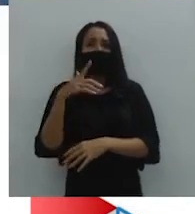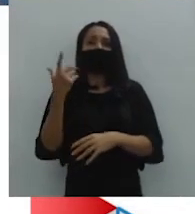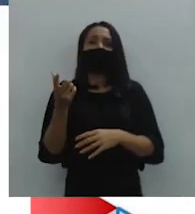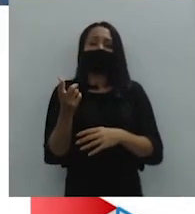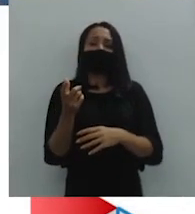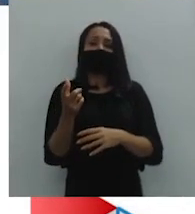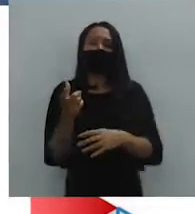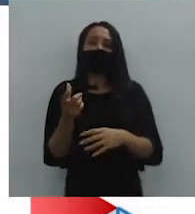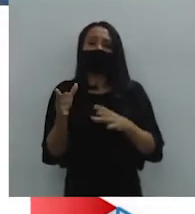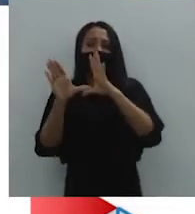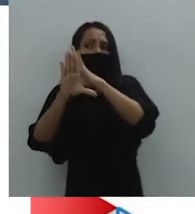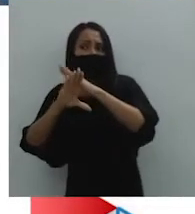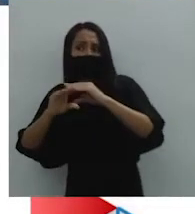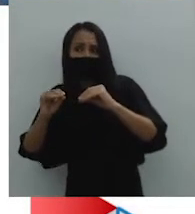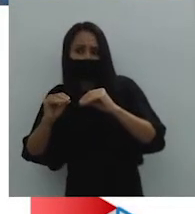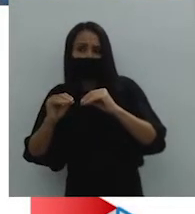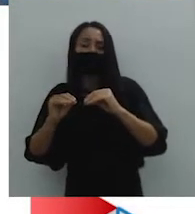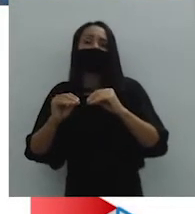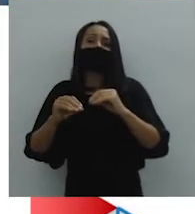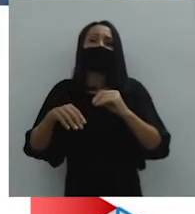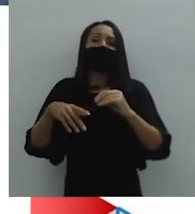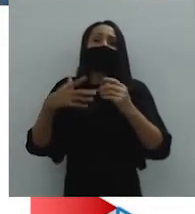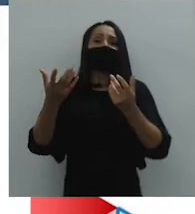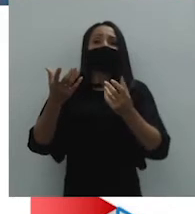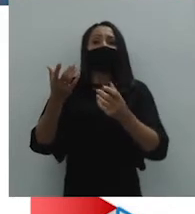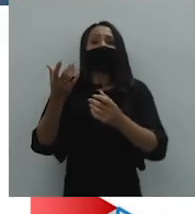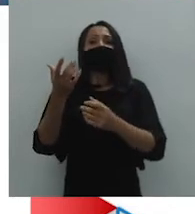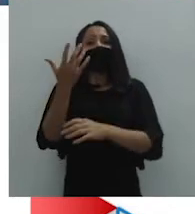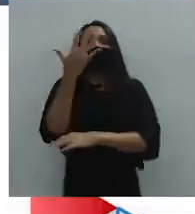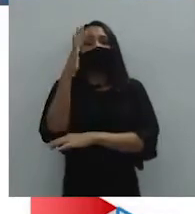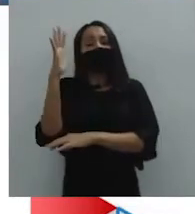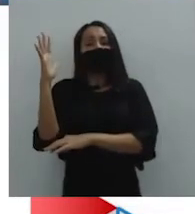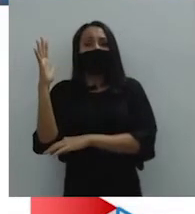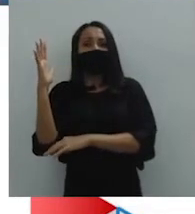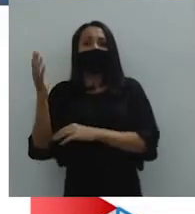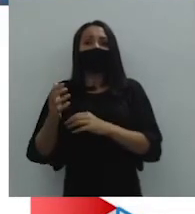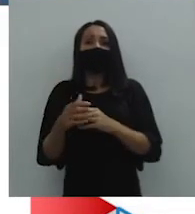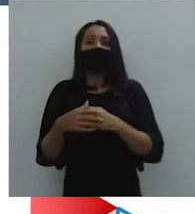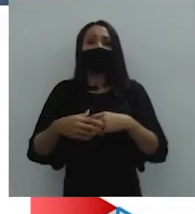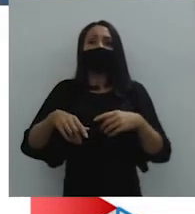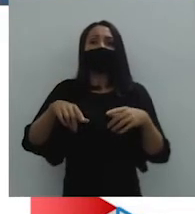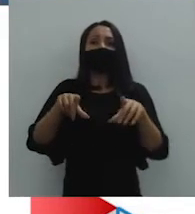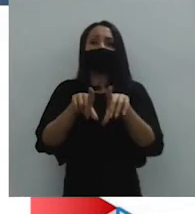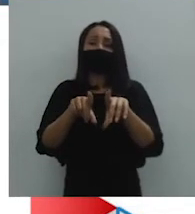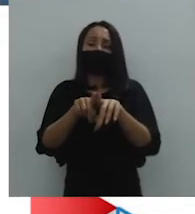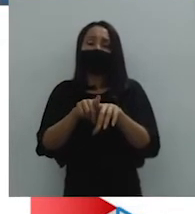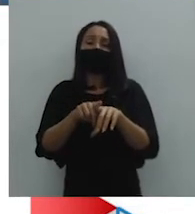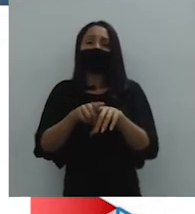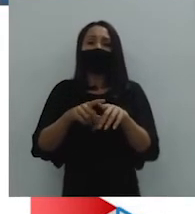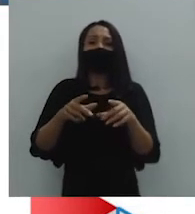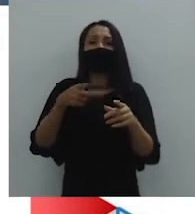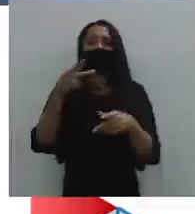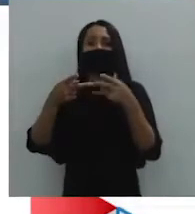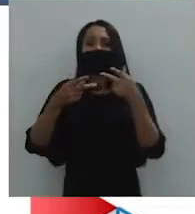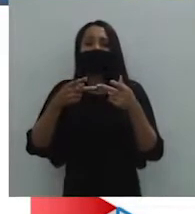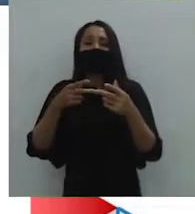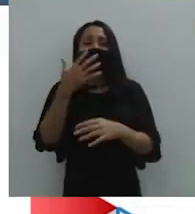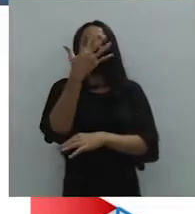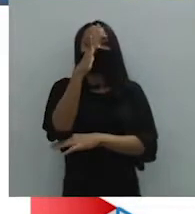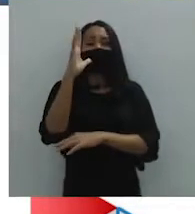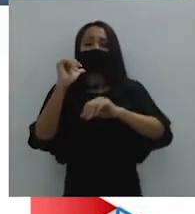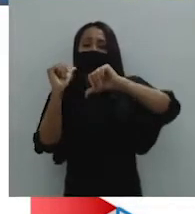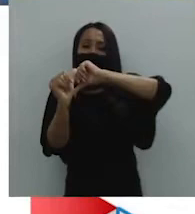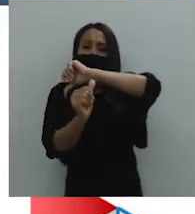ausente, certo? Na paisagem humanizada, e essa também ela é chamada de paisagem